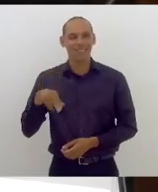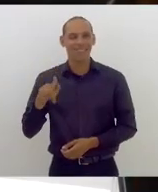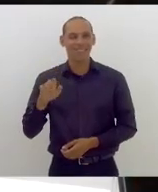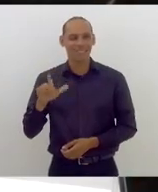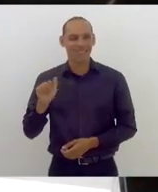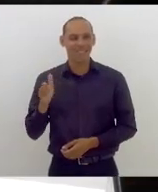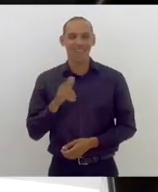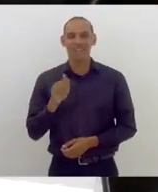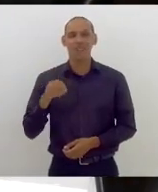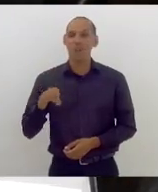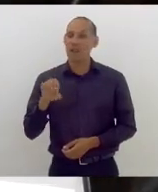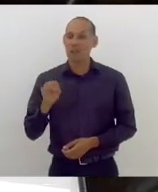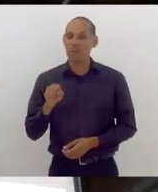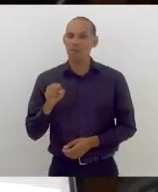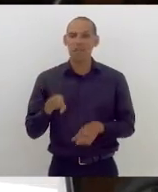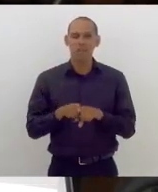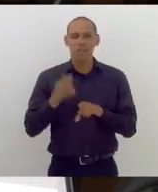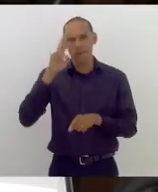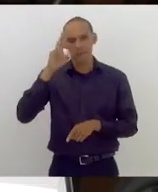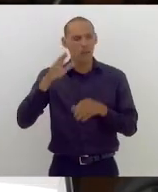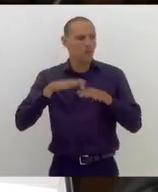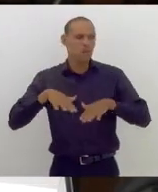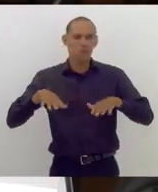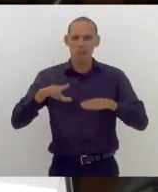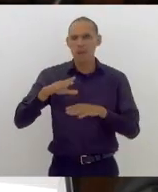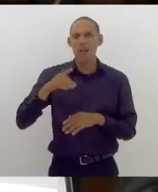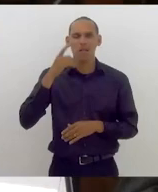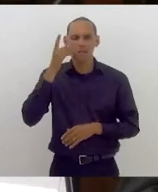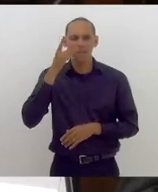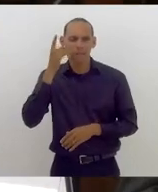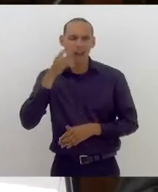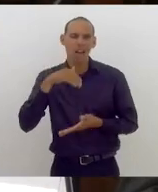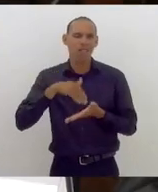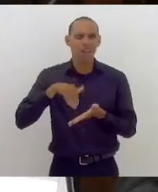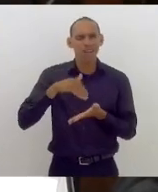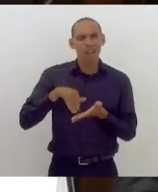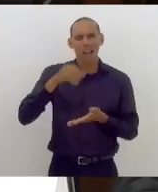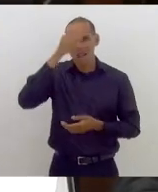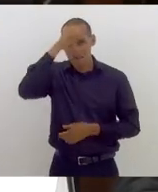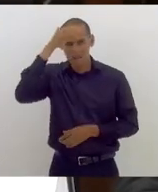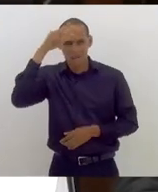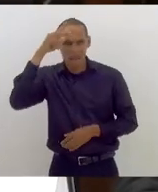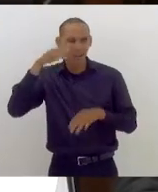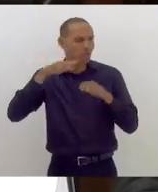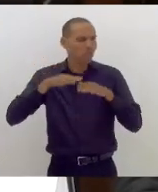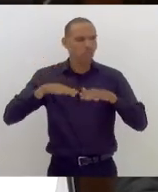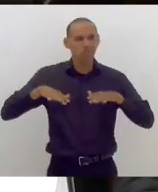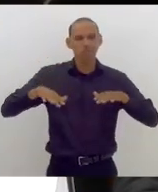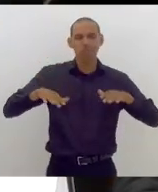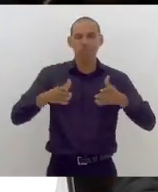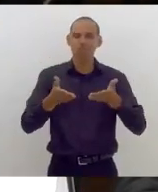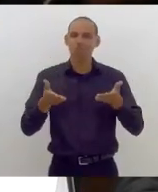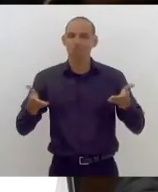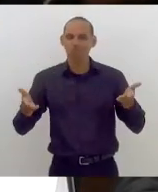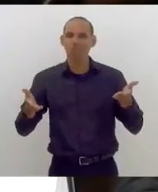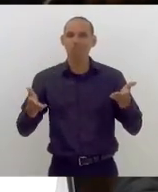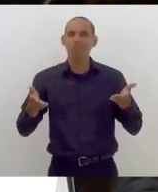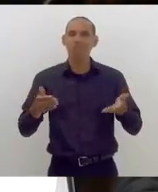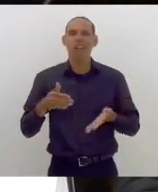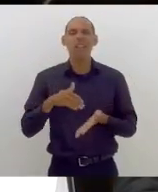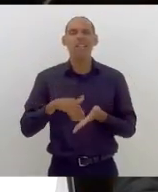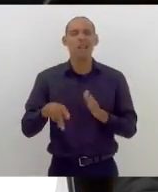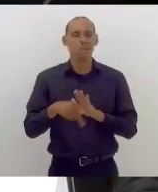todas as autoridades aqui presentes, todos os deputados, todos os secretários, prefeitos, secretários de